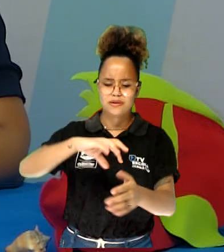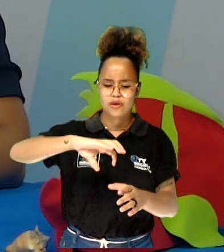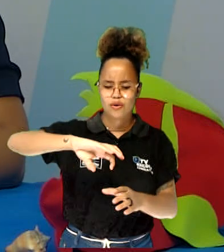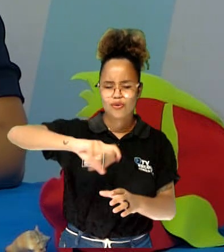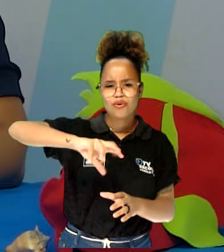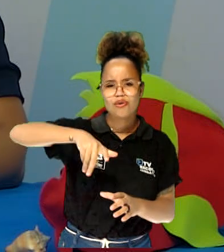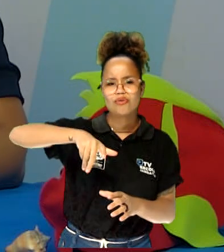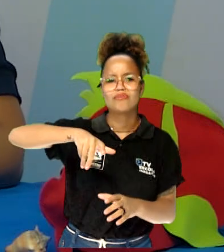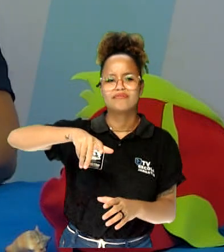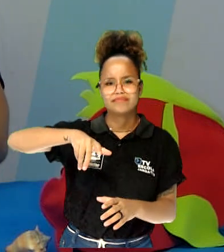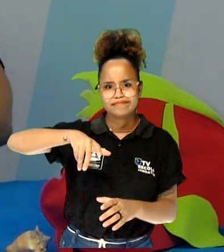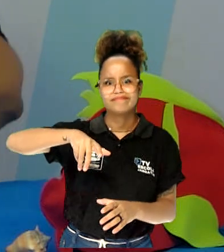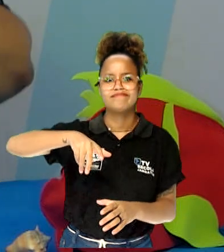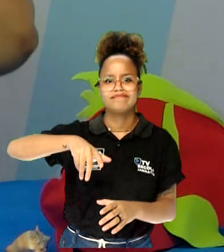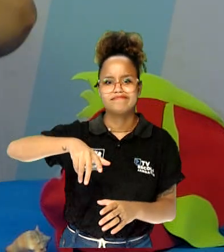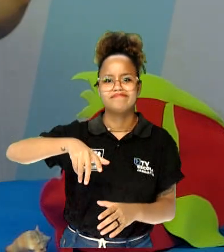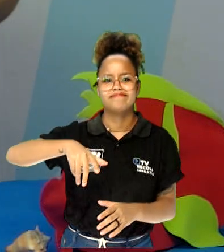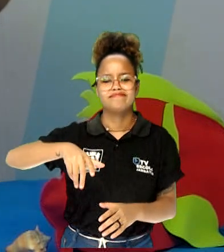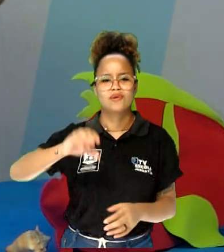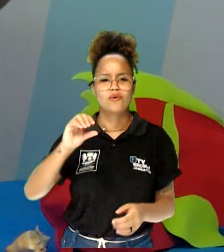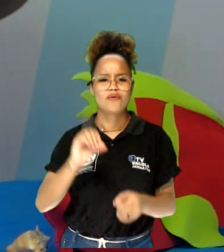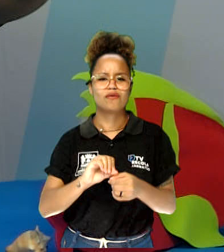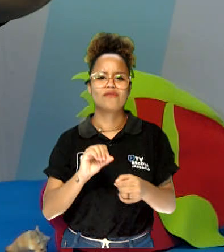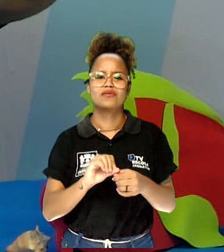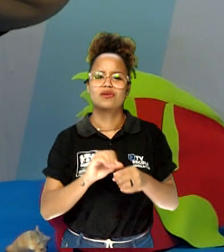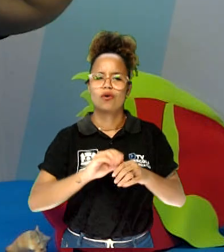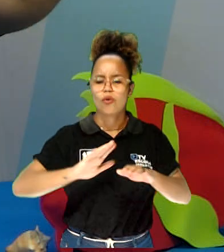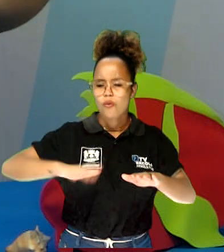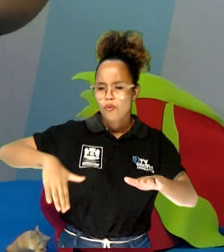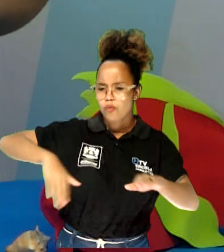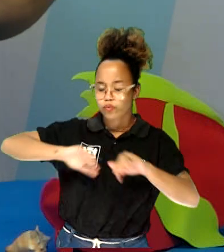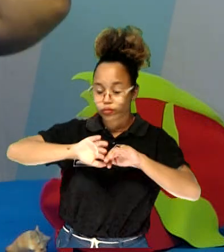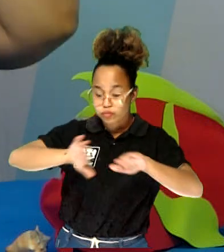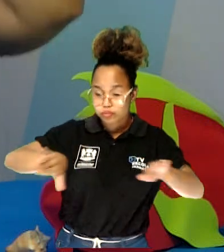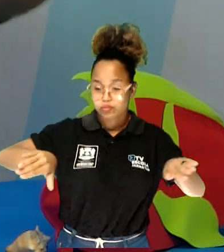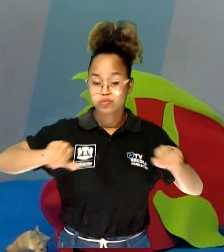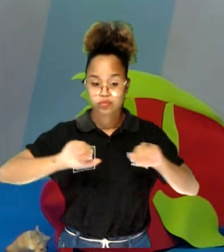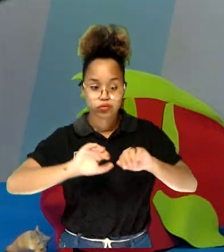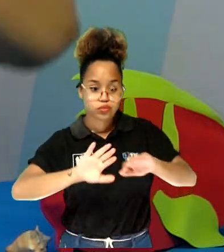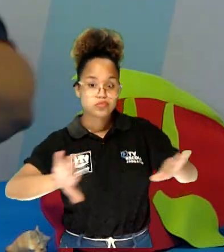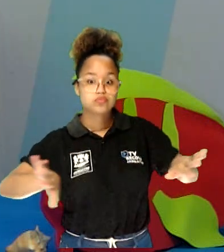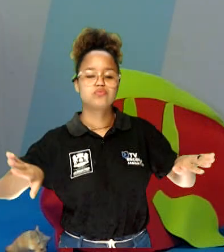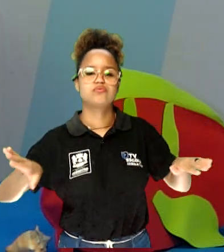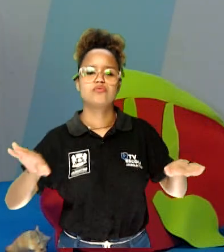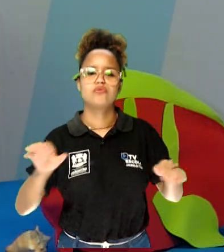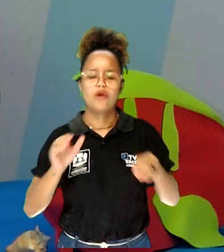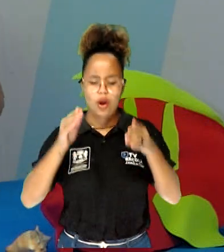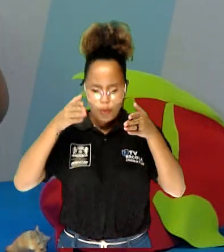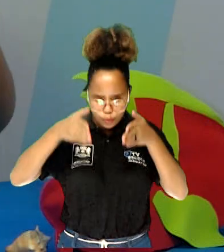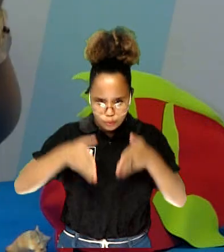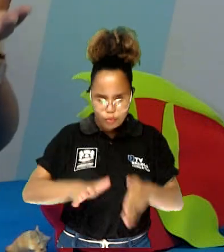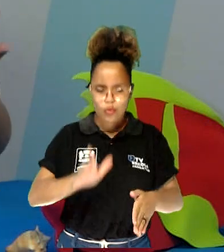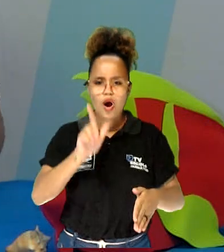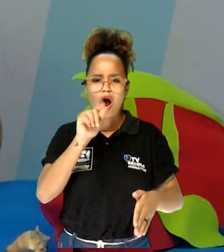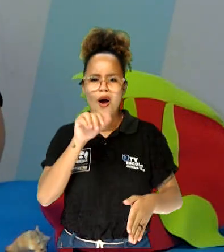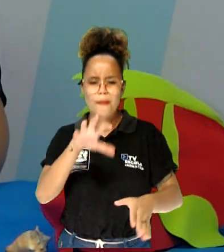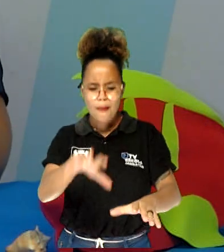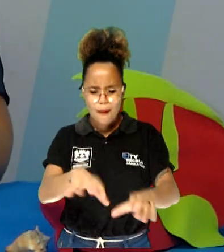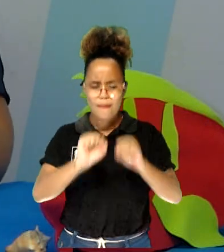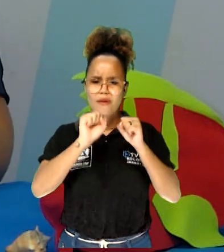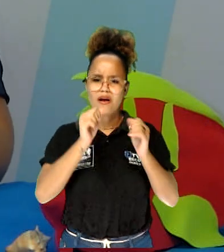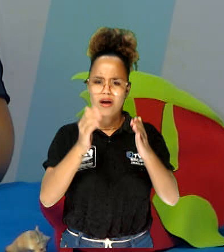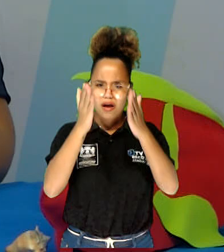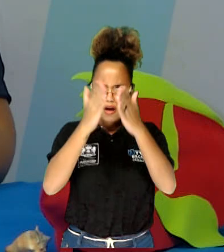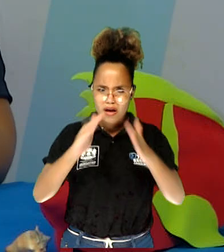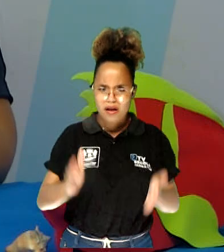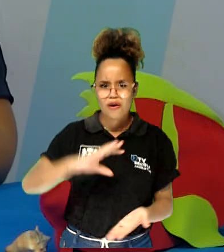de garrafa, tá lá fazendo seu, nadando, aprendendo a nadar, quando faz um tibum, pega uma garrafa, a